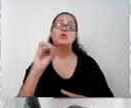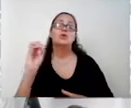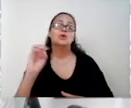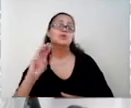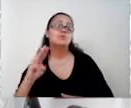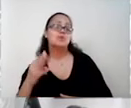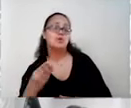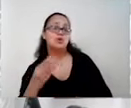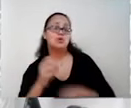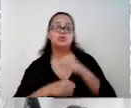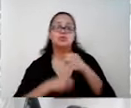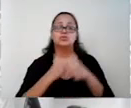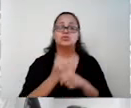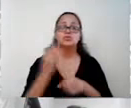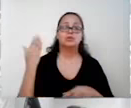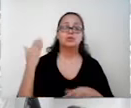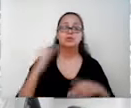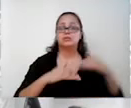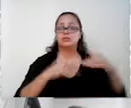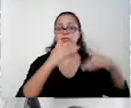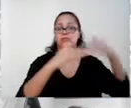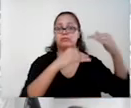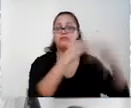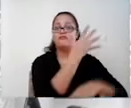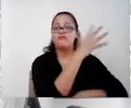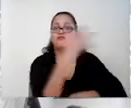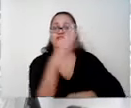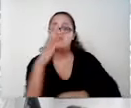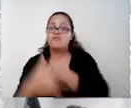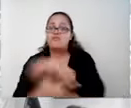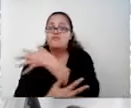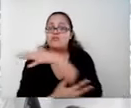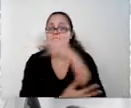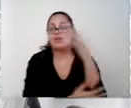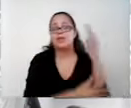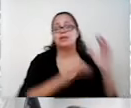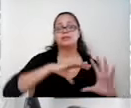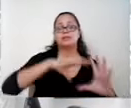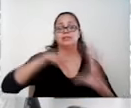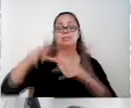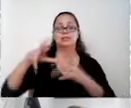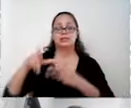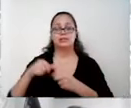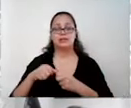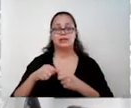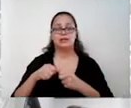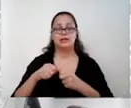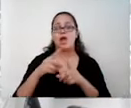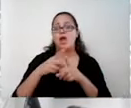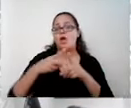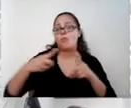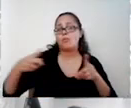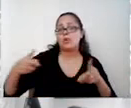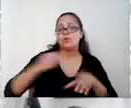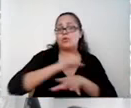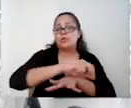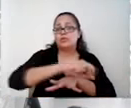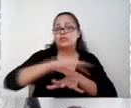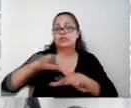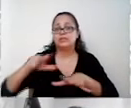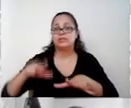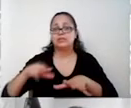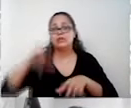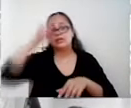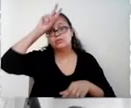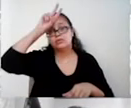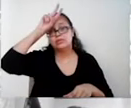desenvolver florestas na Terra. Com essas florestas, aumentou a diversidade de insetos. Esses